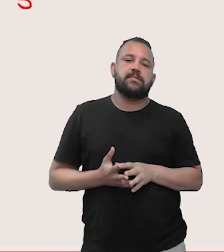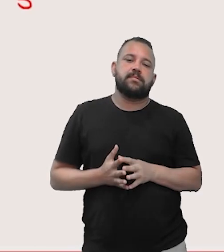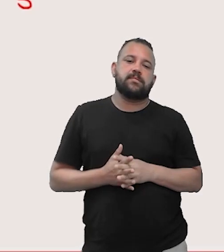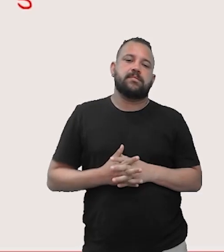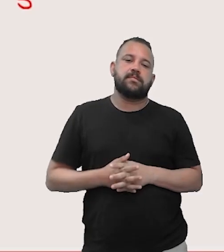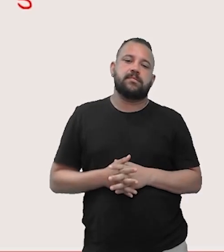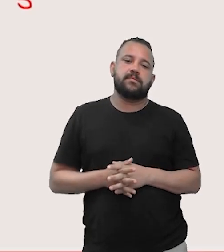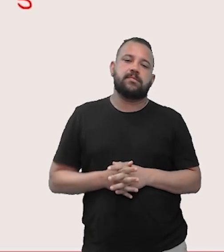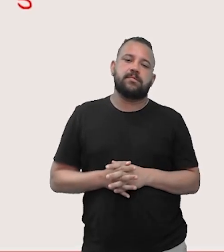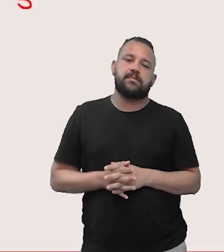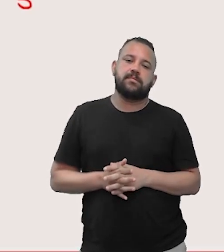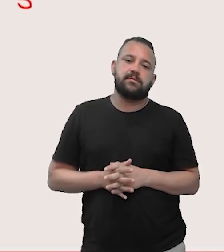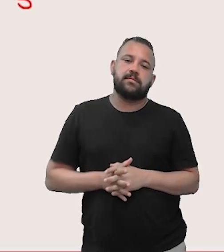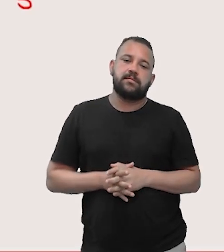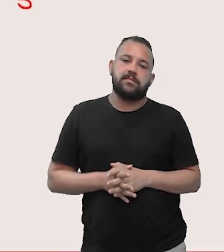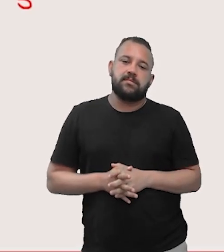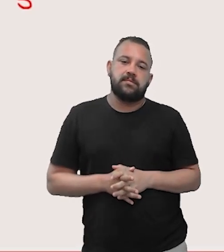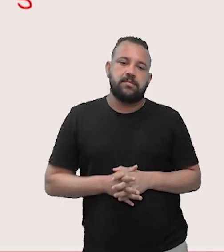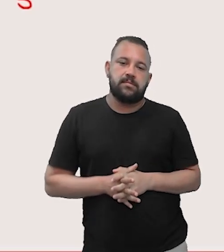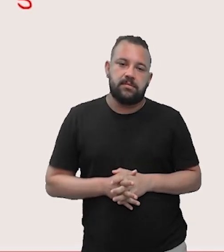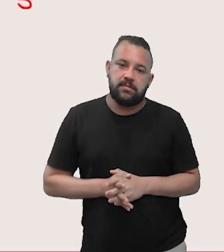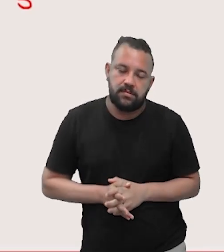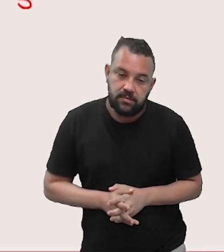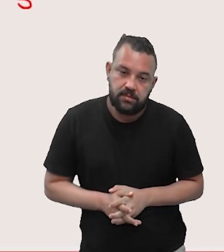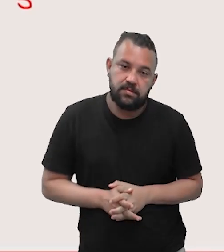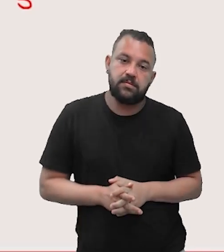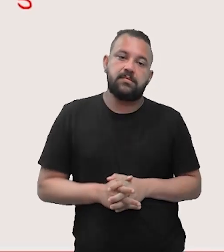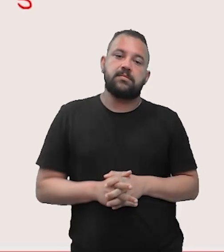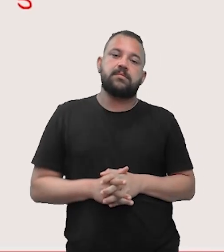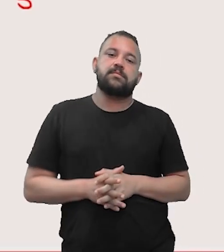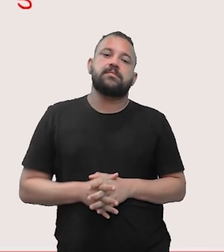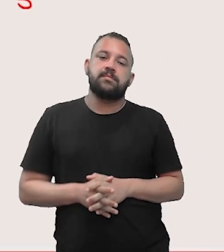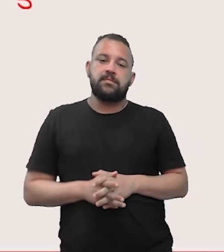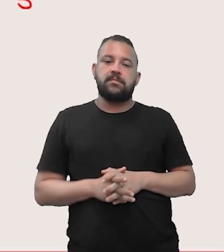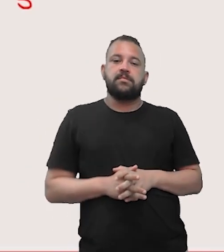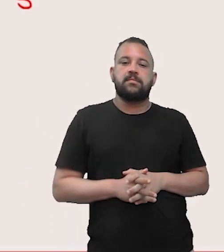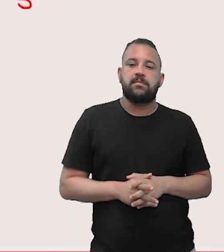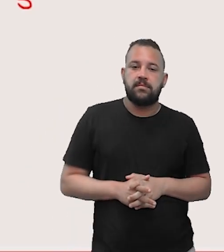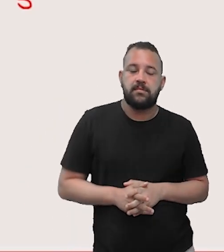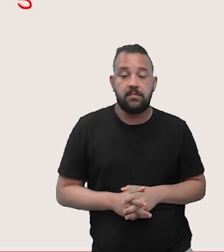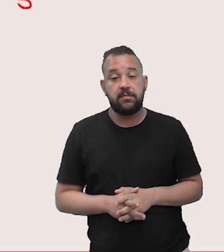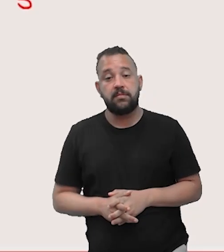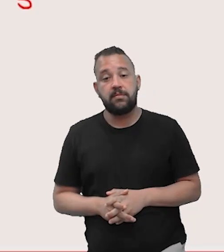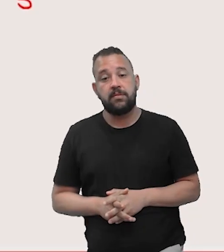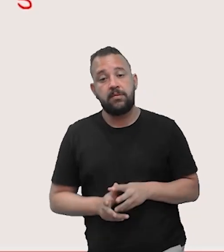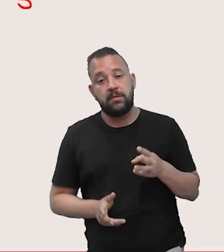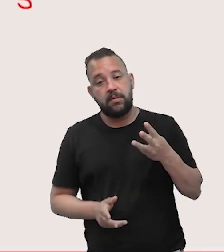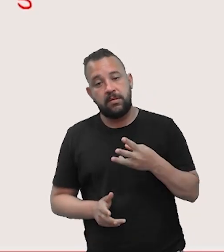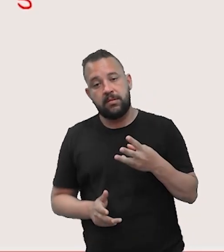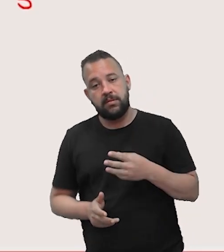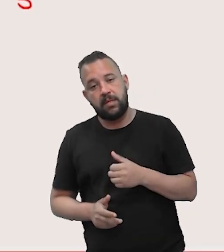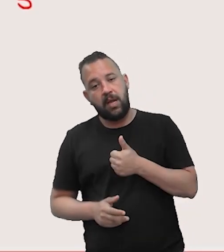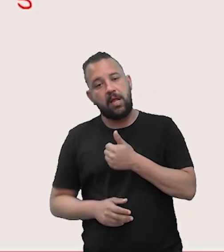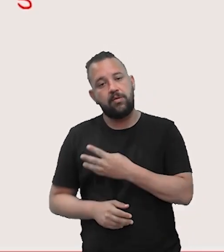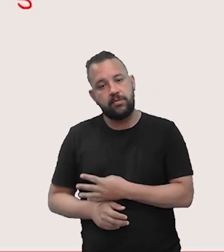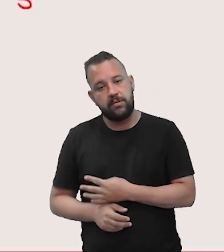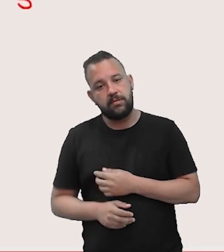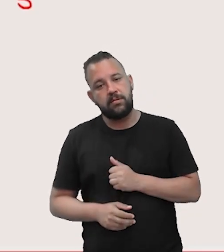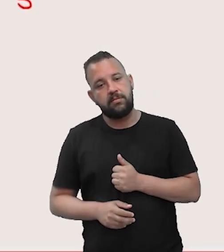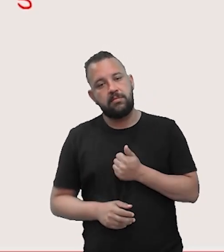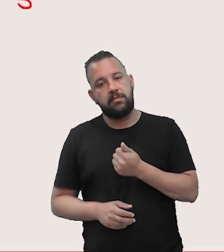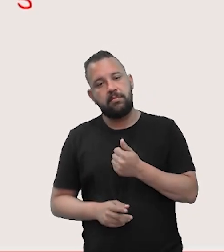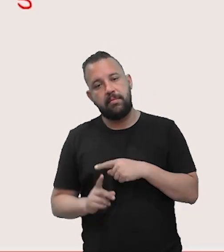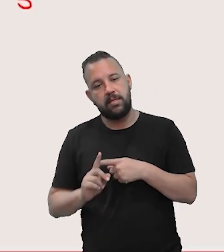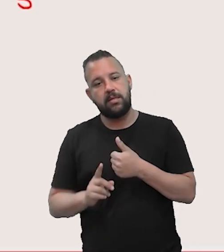cima falta 13 pontos. E aqui eu posso fazer até mais rápido a minha conta. Ó. O jogador 3, ele tem ó, 14